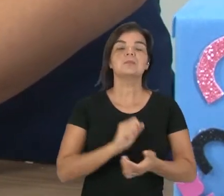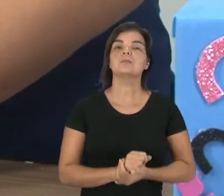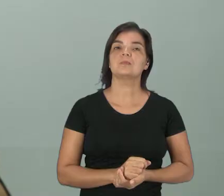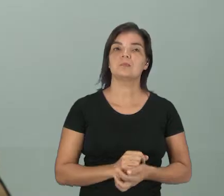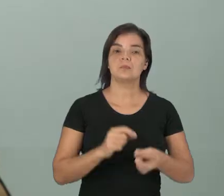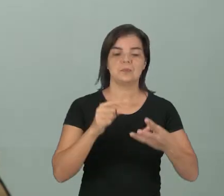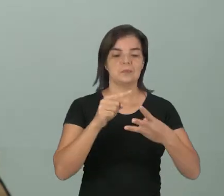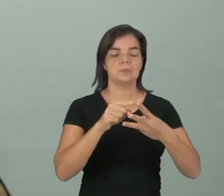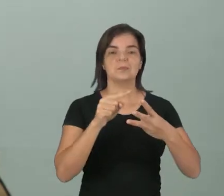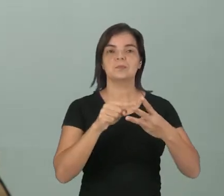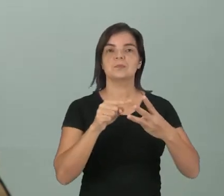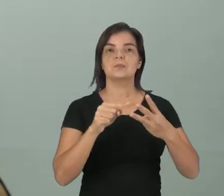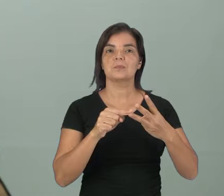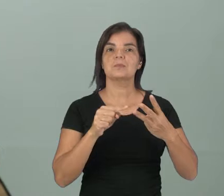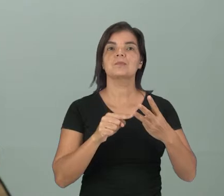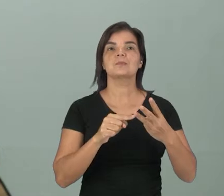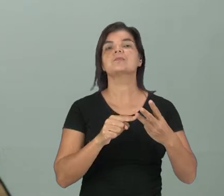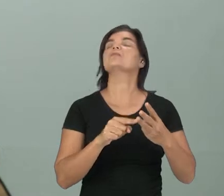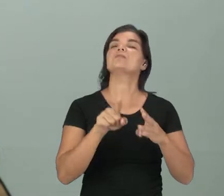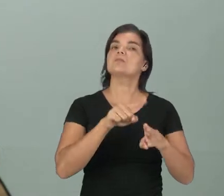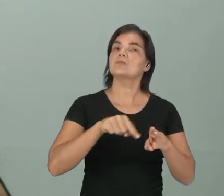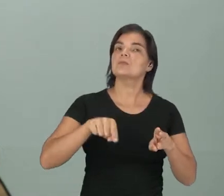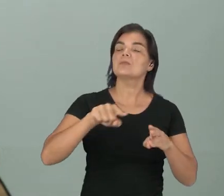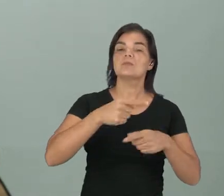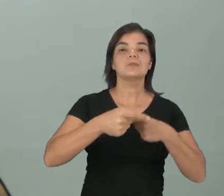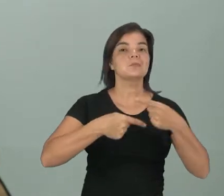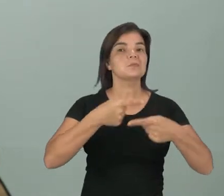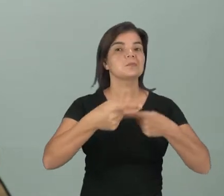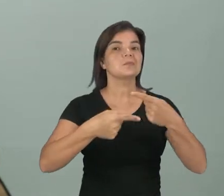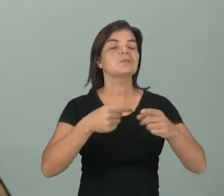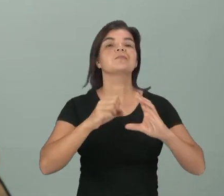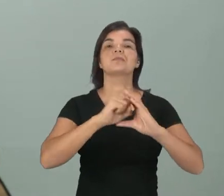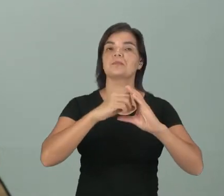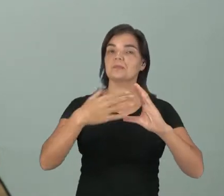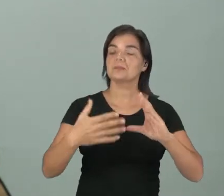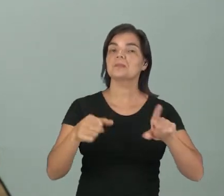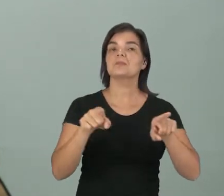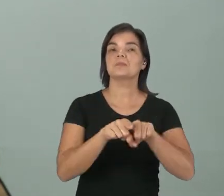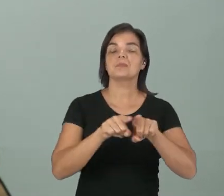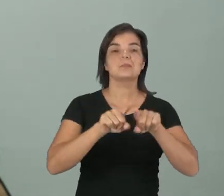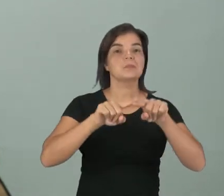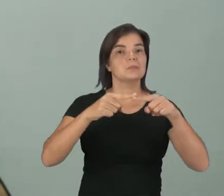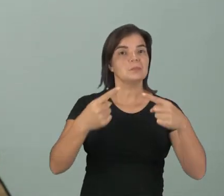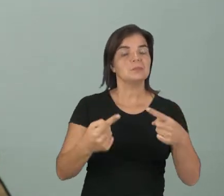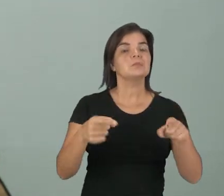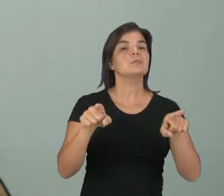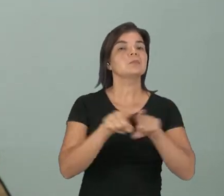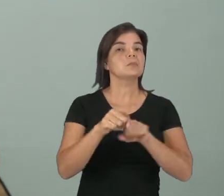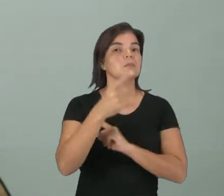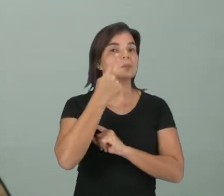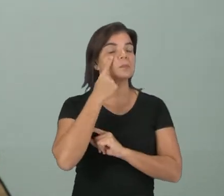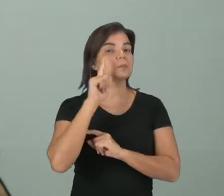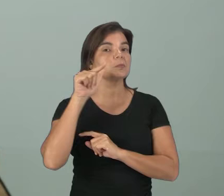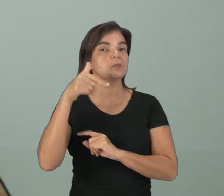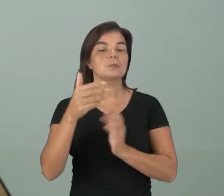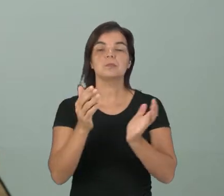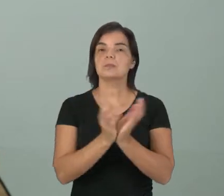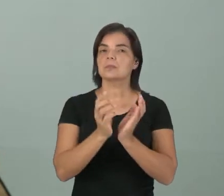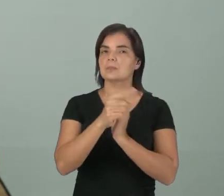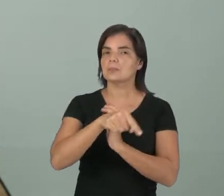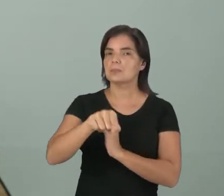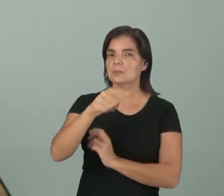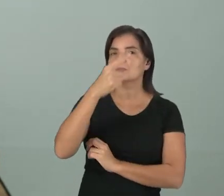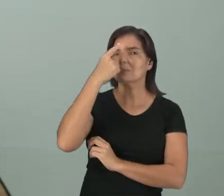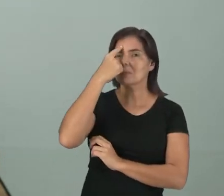desses 3 corpos redondos que rolam, é uma das suas características. Mas também vimos outros grupos.